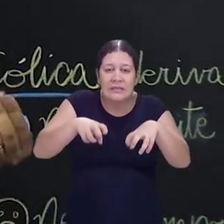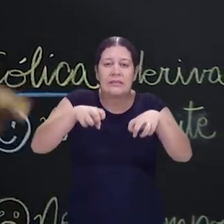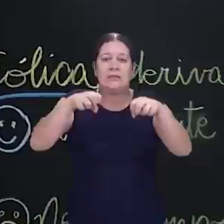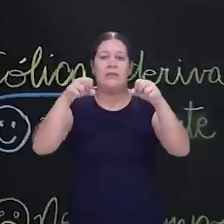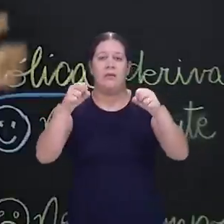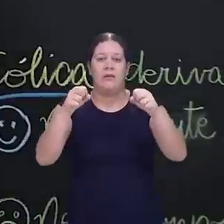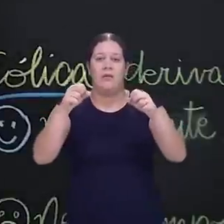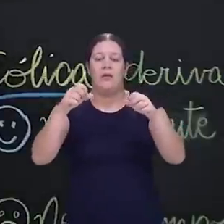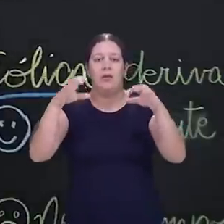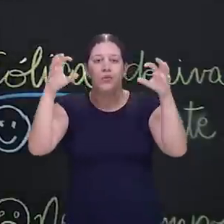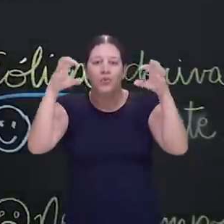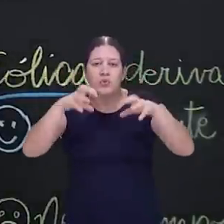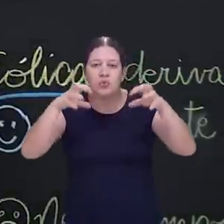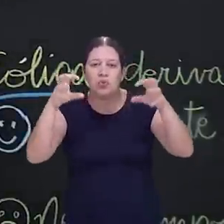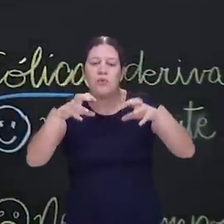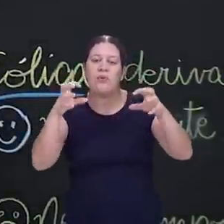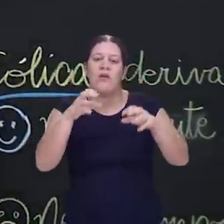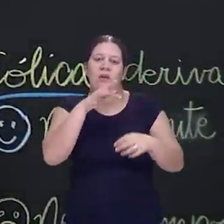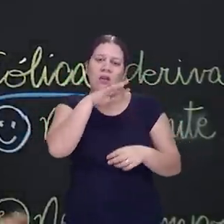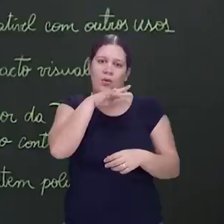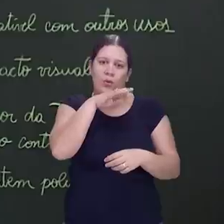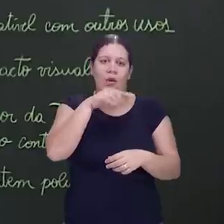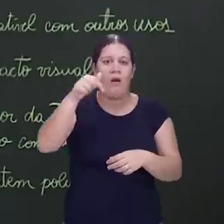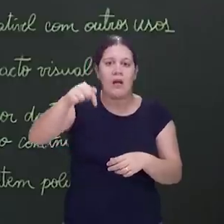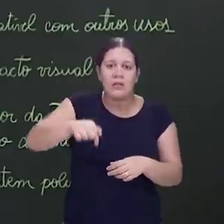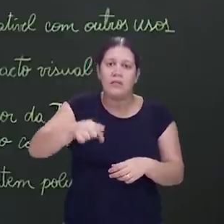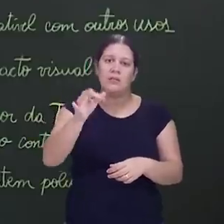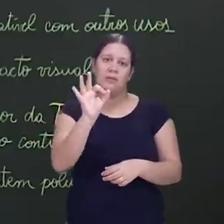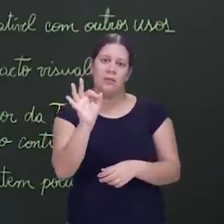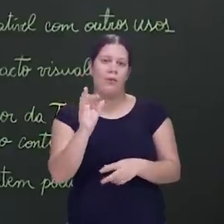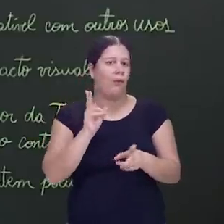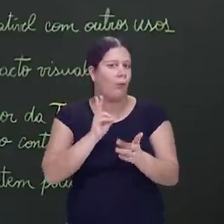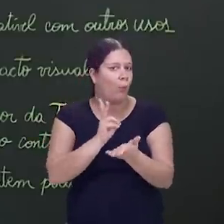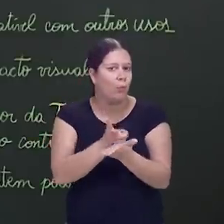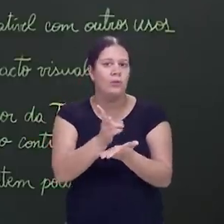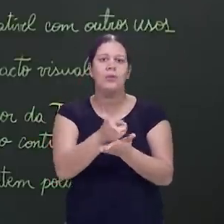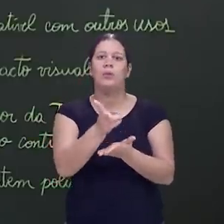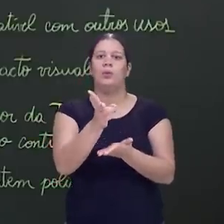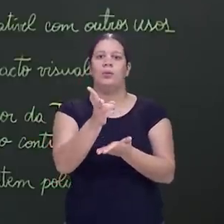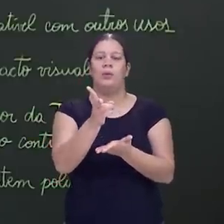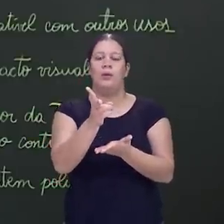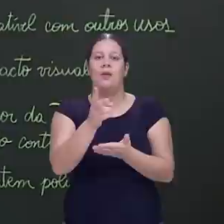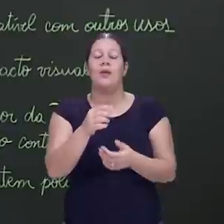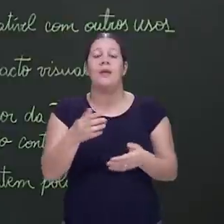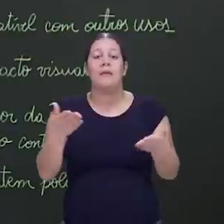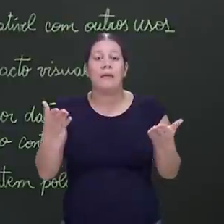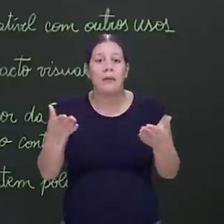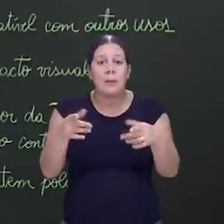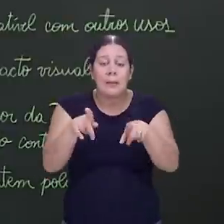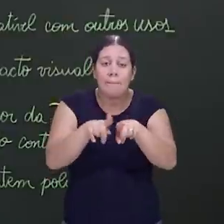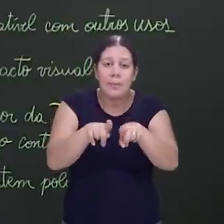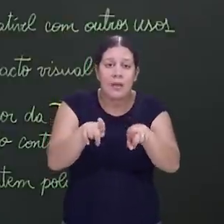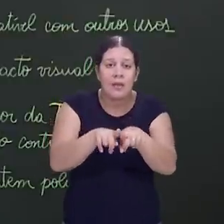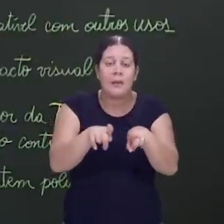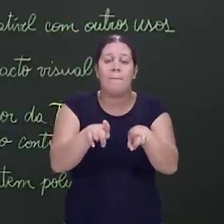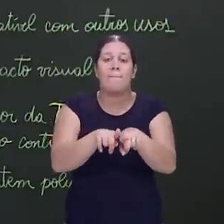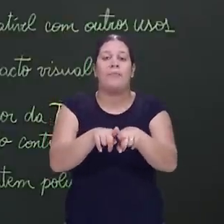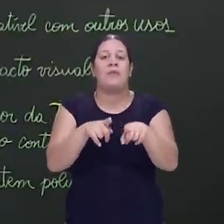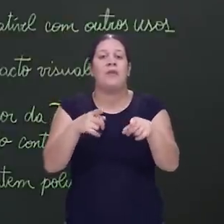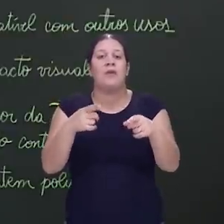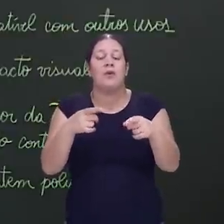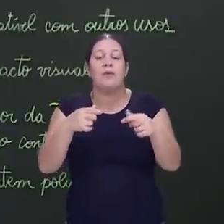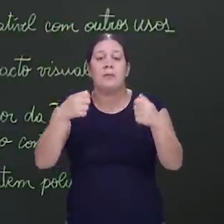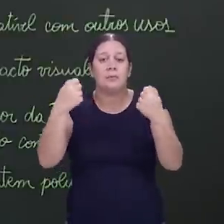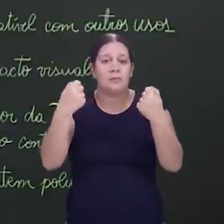muito tempo, sem chuva, afeta a produção de energia elétrica. Aqui não, é contínuo, né? O impacto ambiental ele é pequeno, porque elas